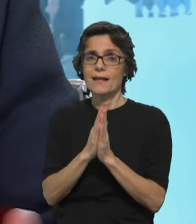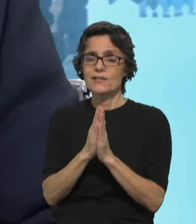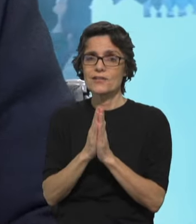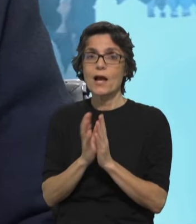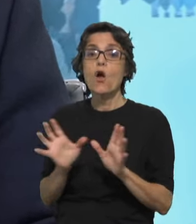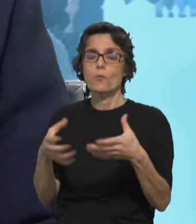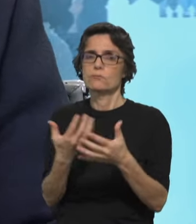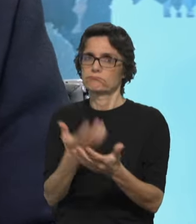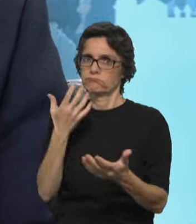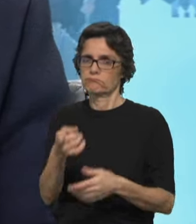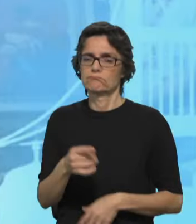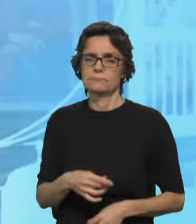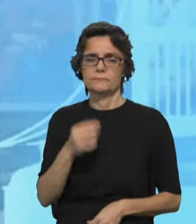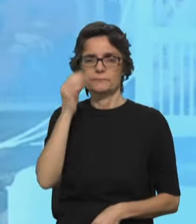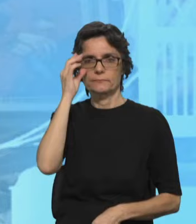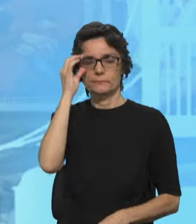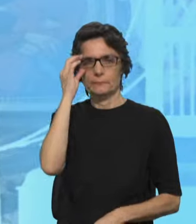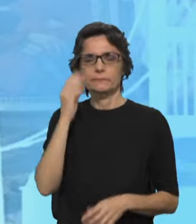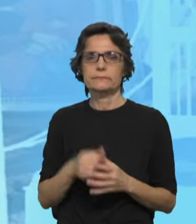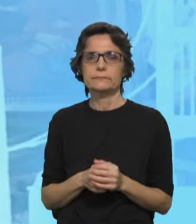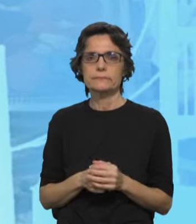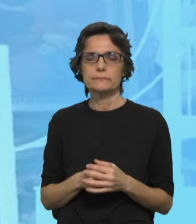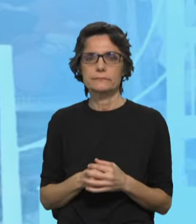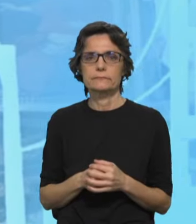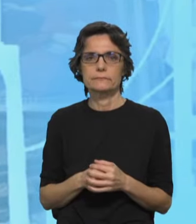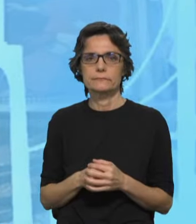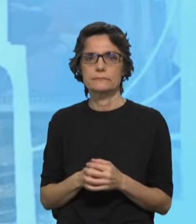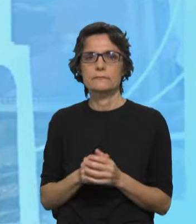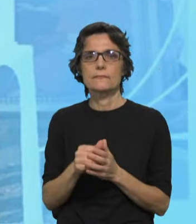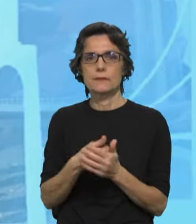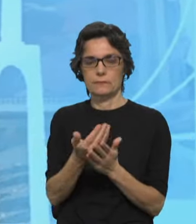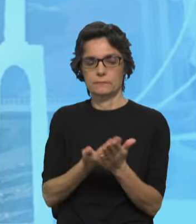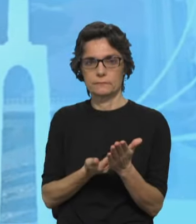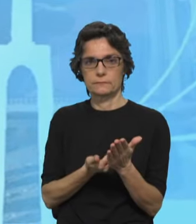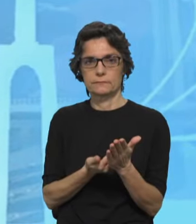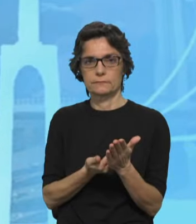comunidade significativa. Uma referência ainda para a liturgia deste